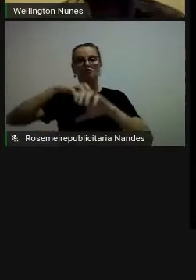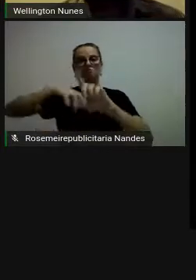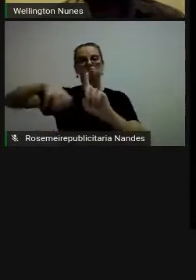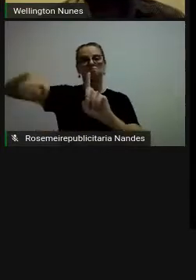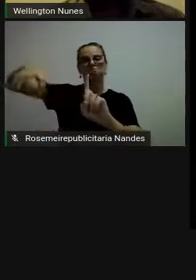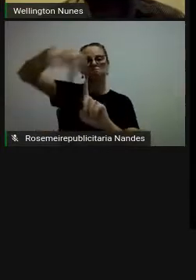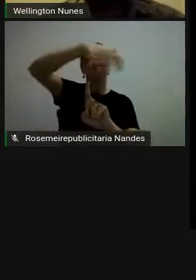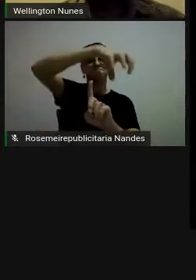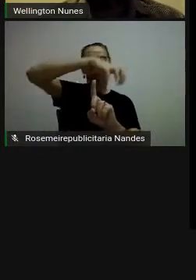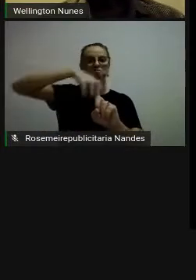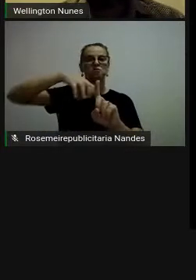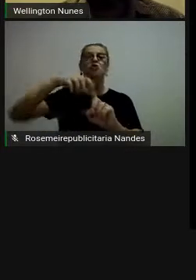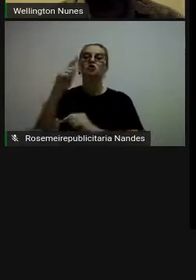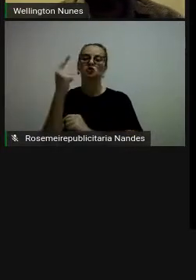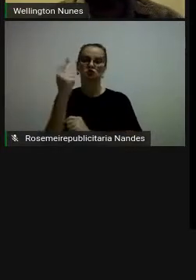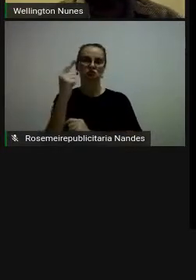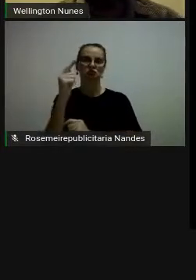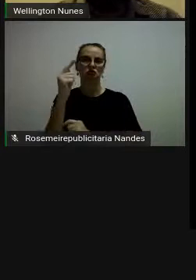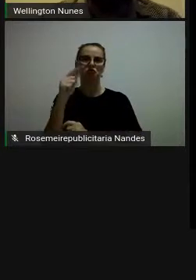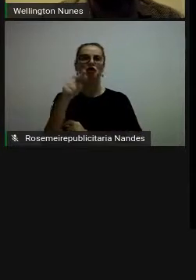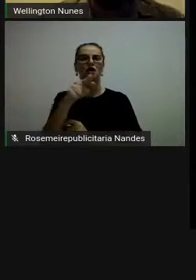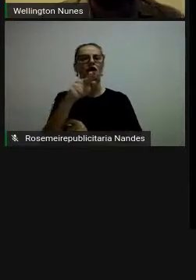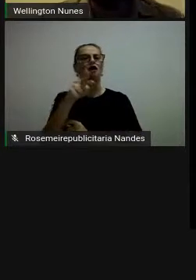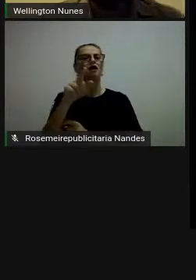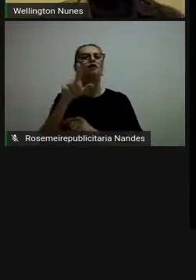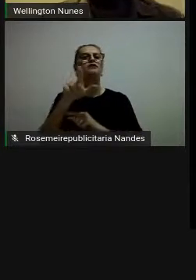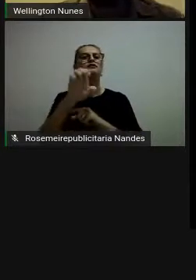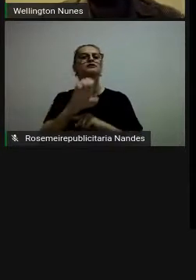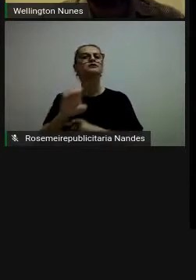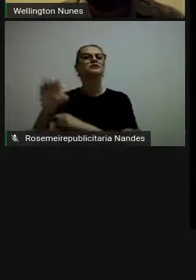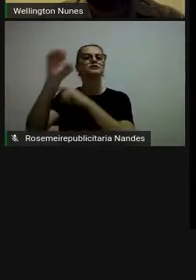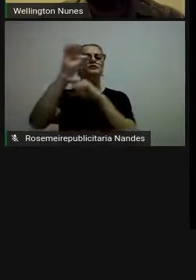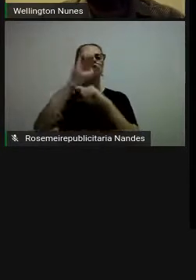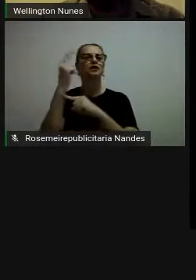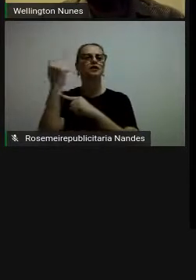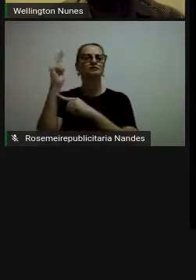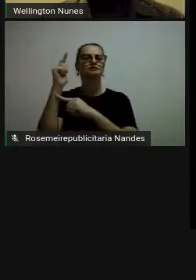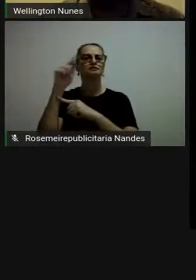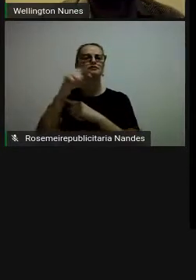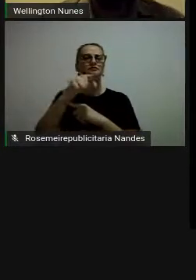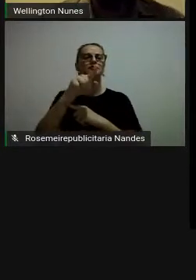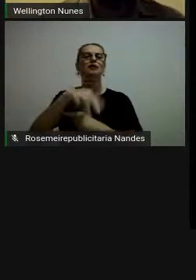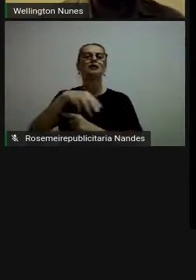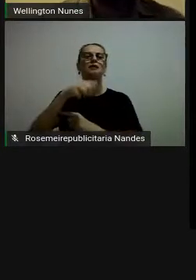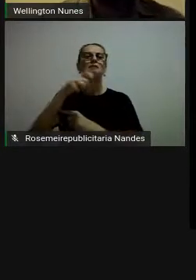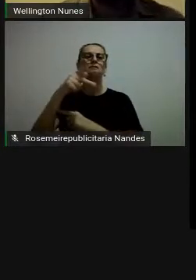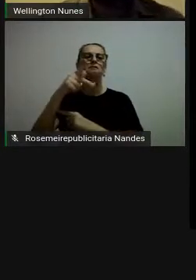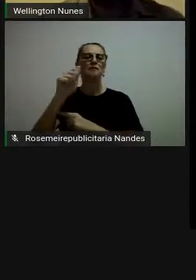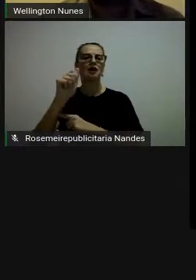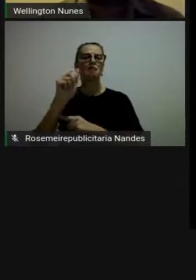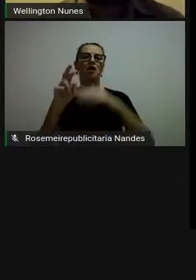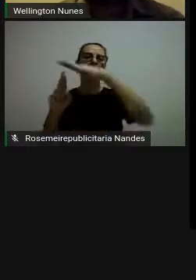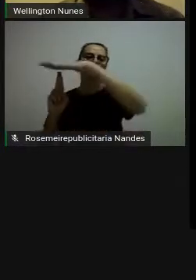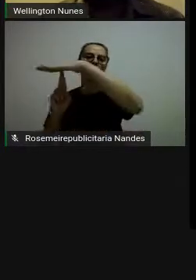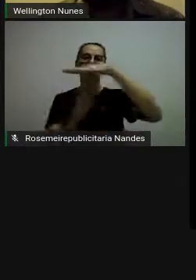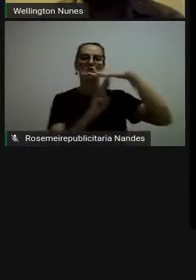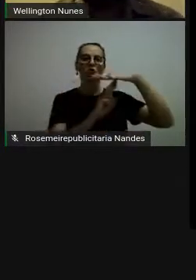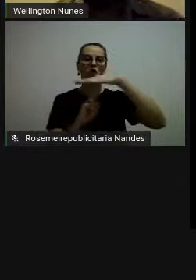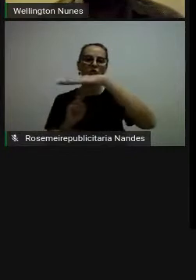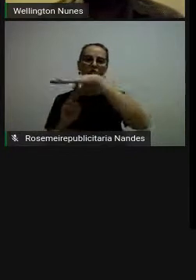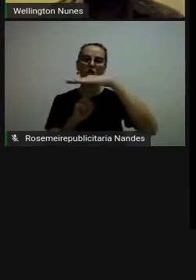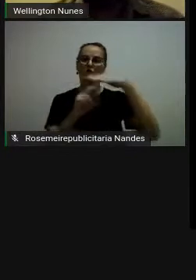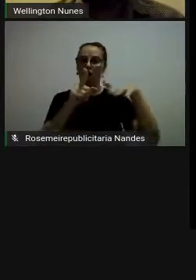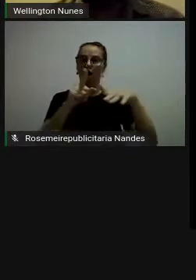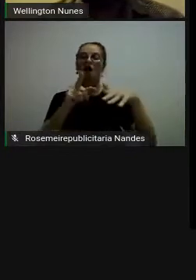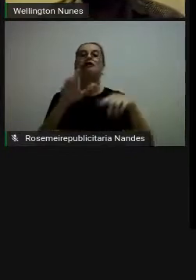Numa escala diferente, nós temos o estado de Goiás. Aqui os mapas, o mapa rodoviário. Goiânia seria um mapa de escala local.